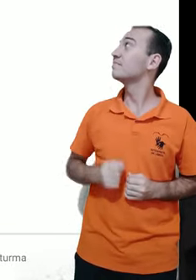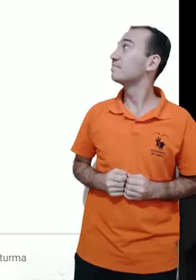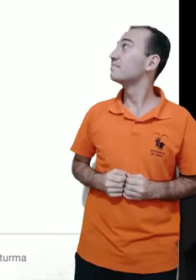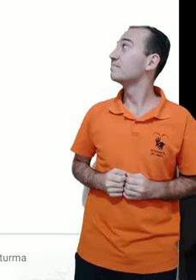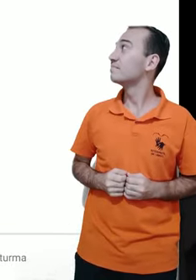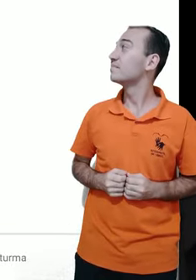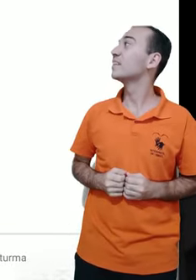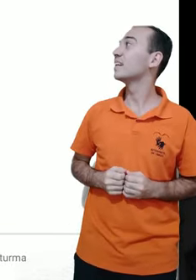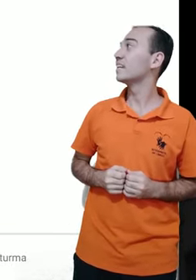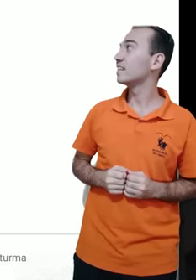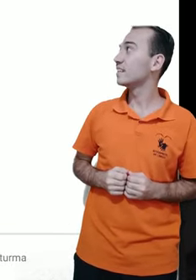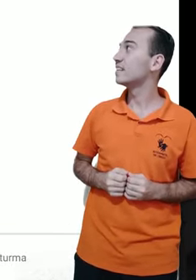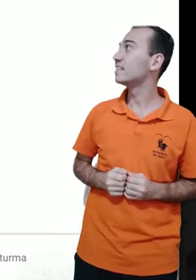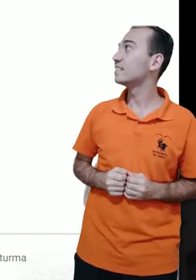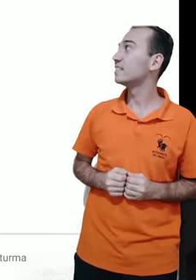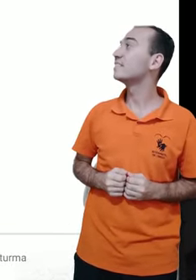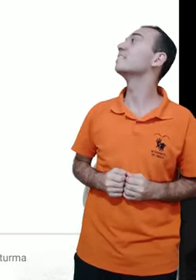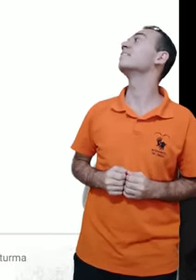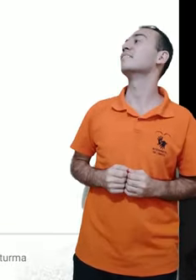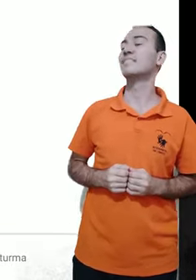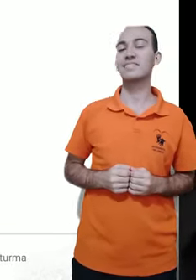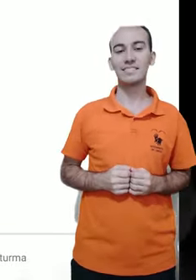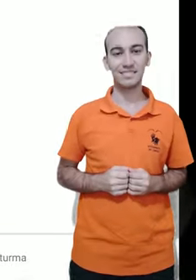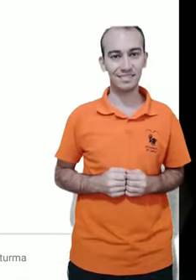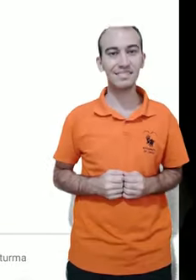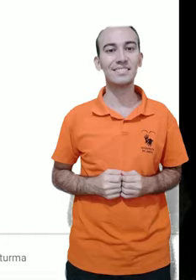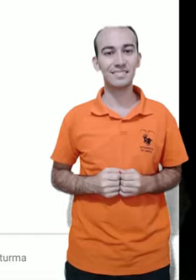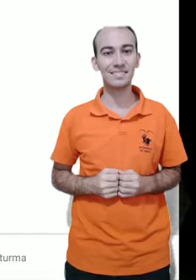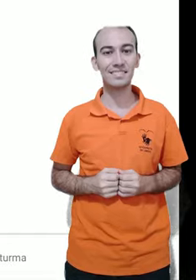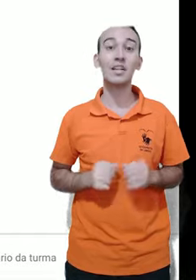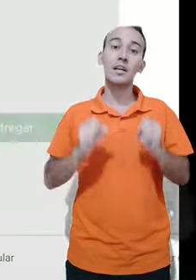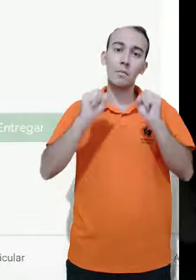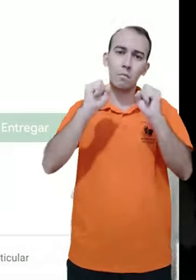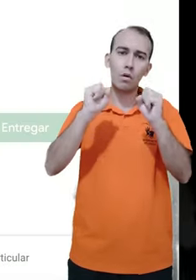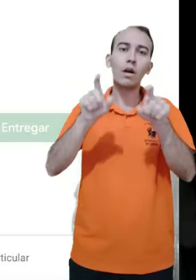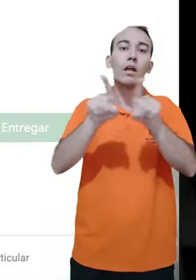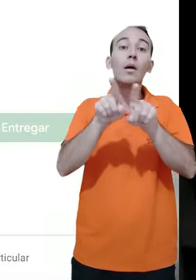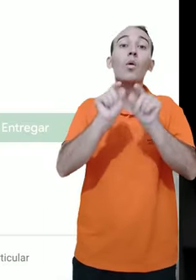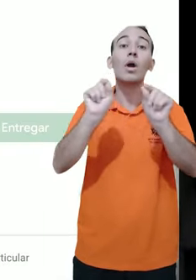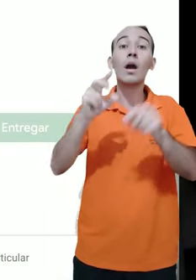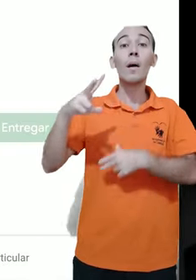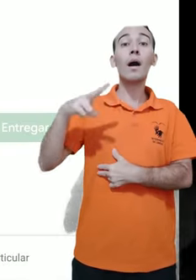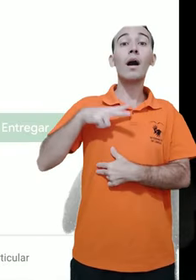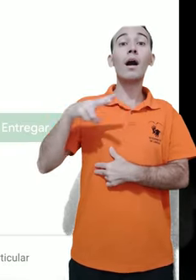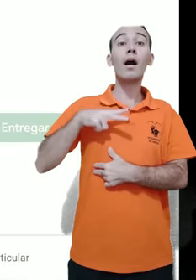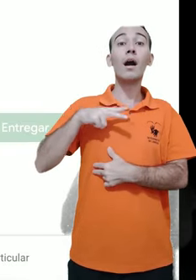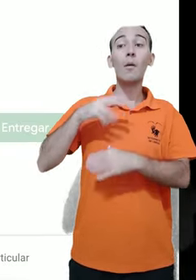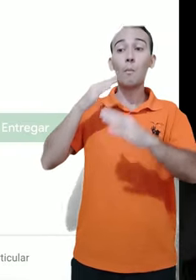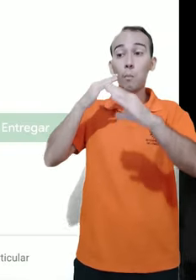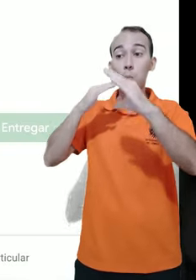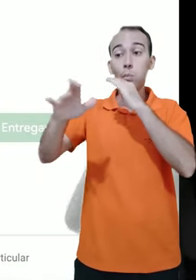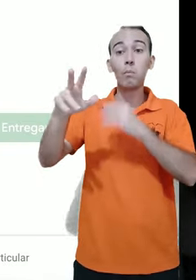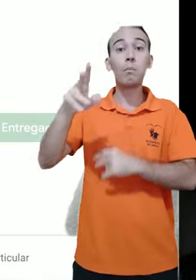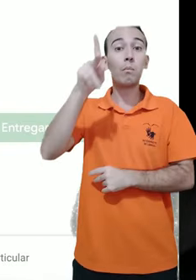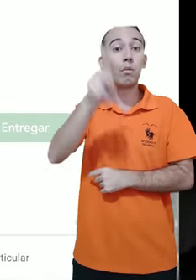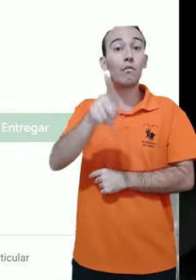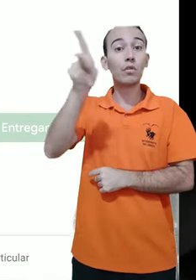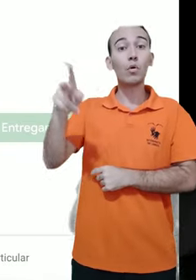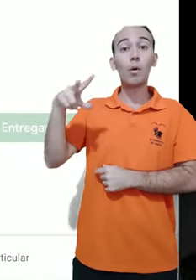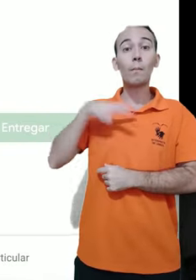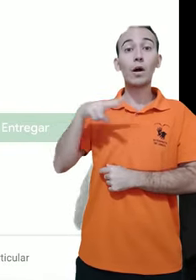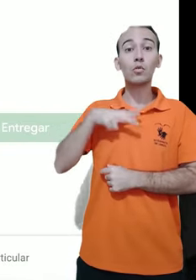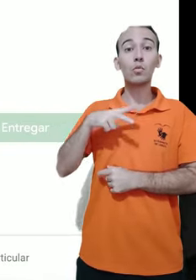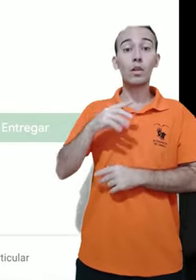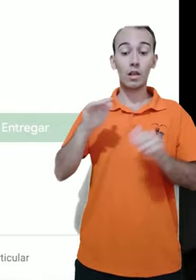e para retornar ao conteúdo Clique na seta no canto superior esquerdo você também pode adicionar o comentário particular que vai